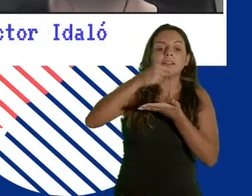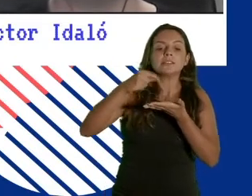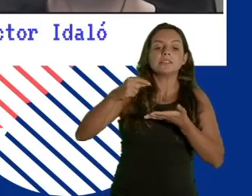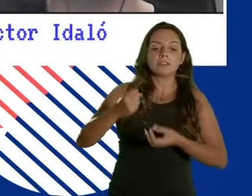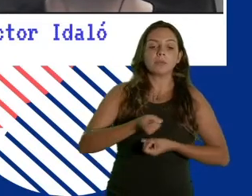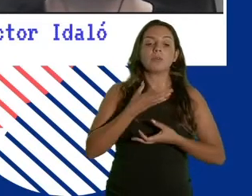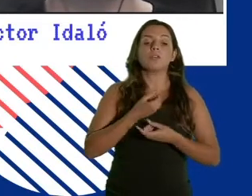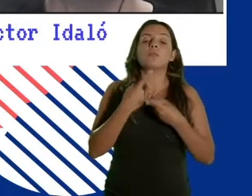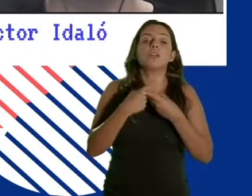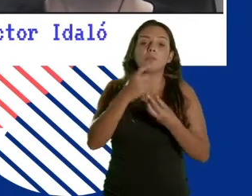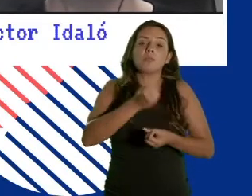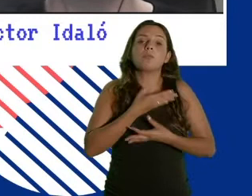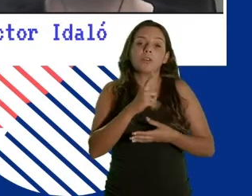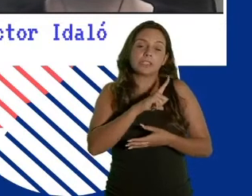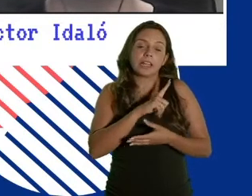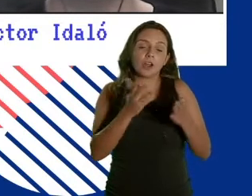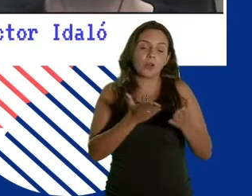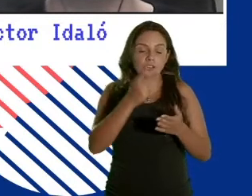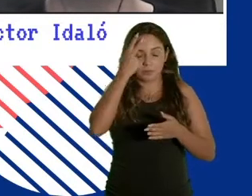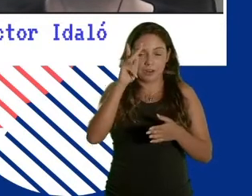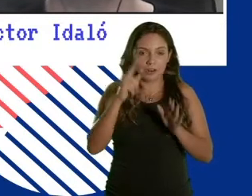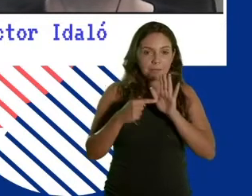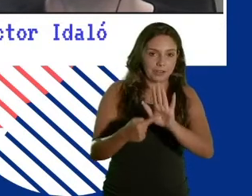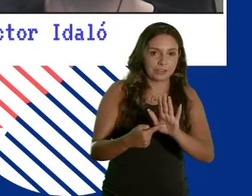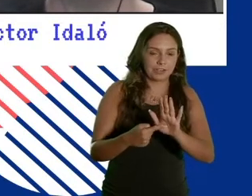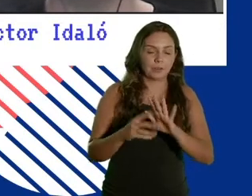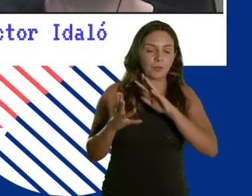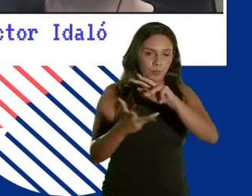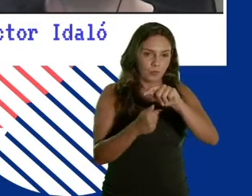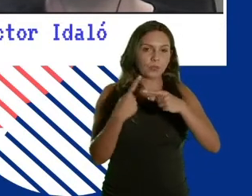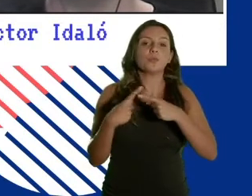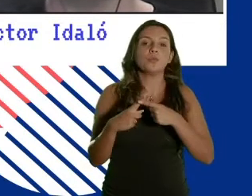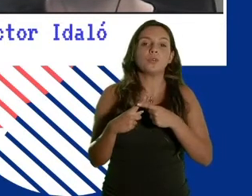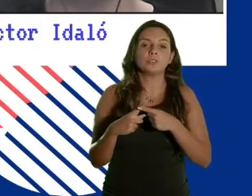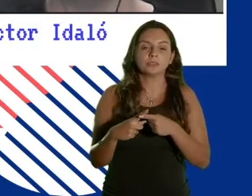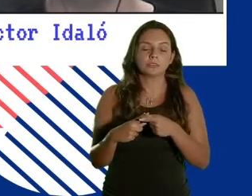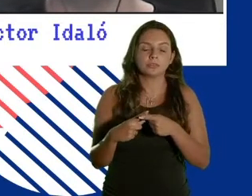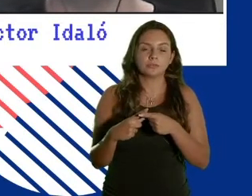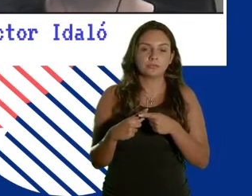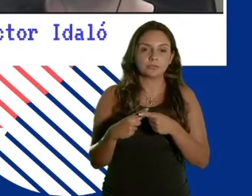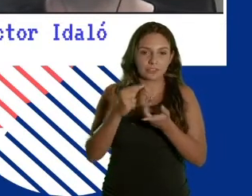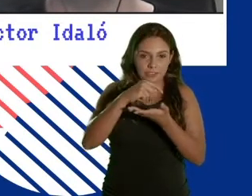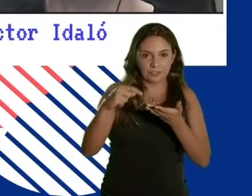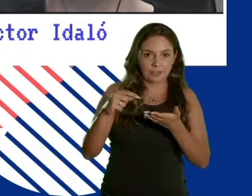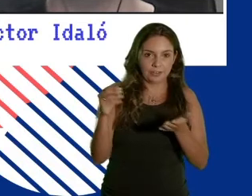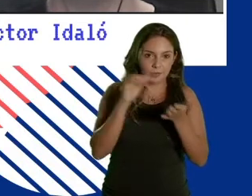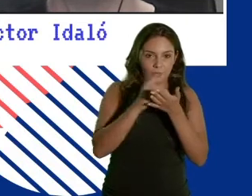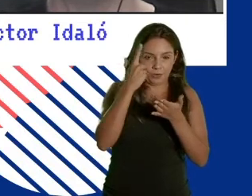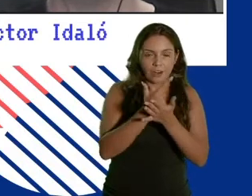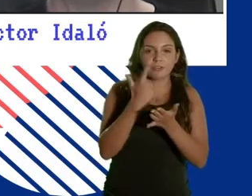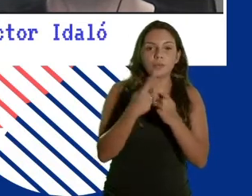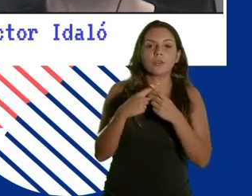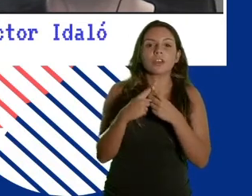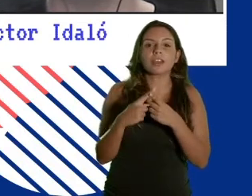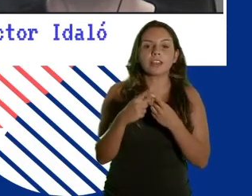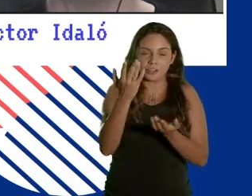poesia? O que a poesia tem hoje para apresentar para o mundo? Por que alguém vou escrever e publicar um livro de poesia? Por que